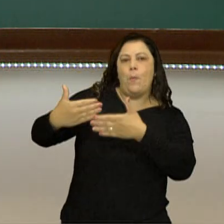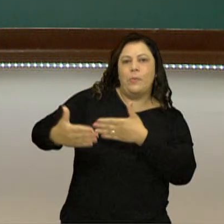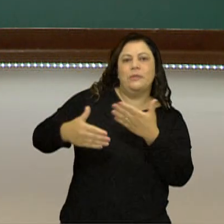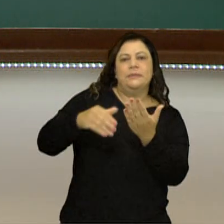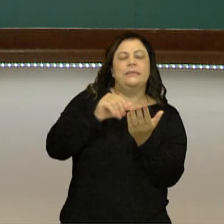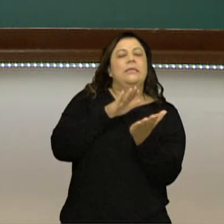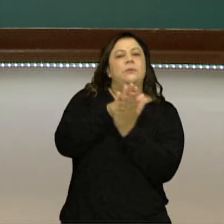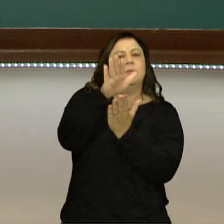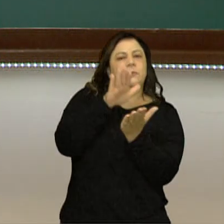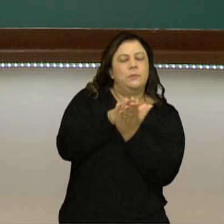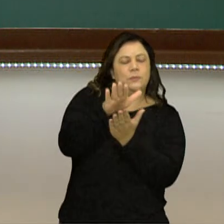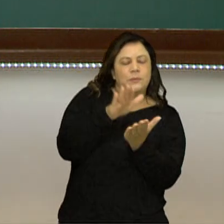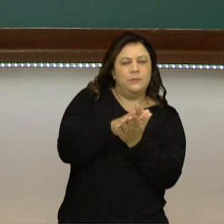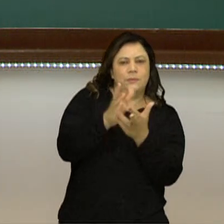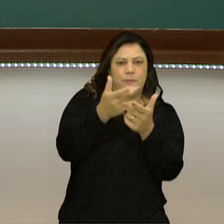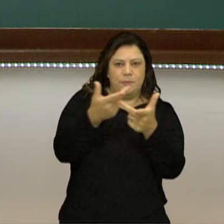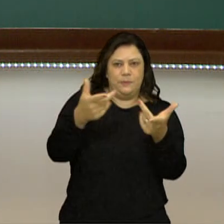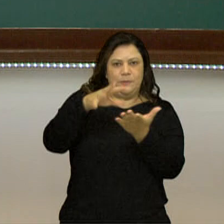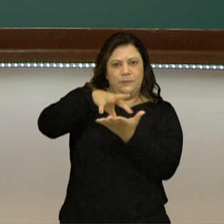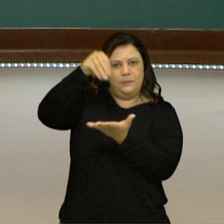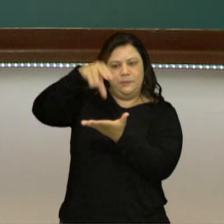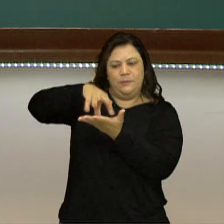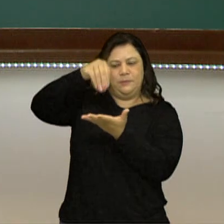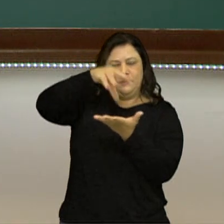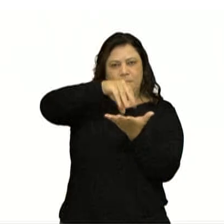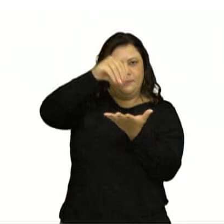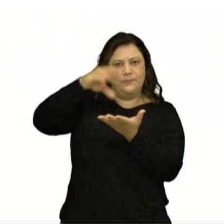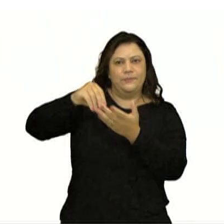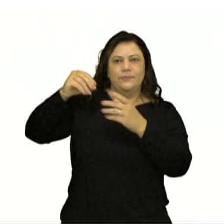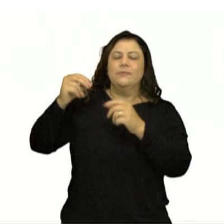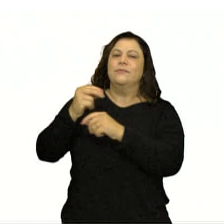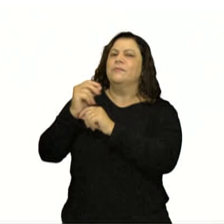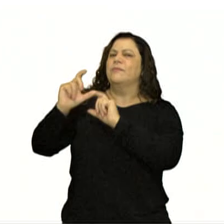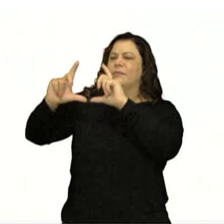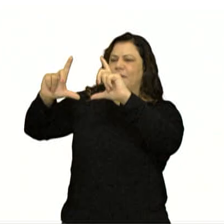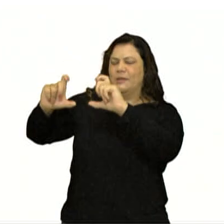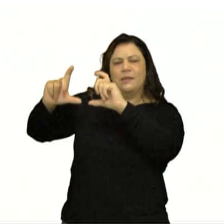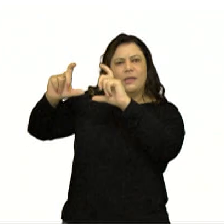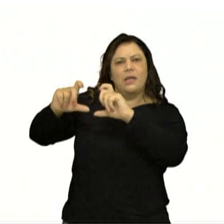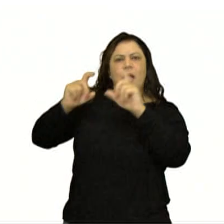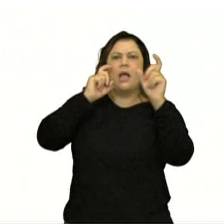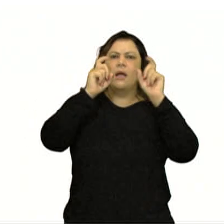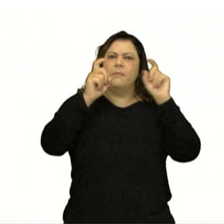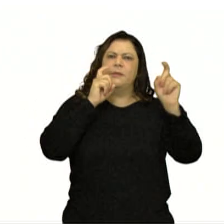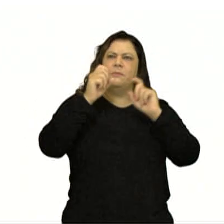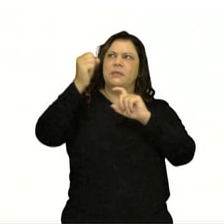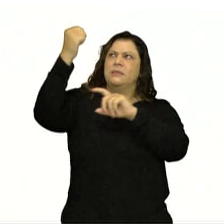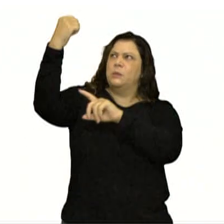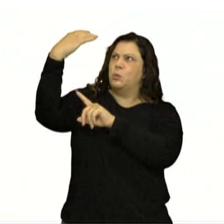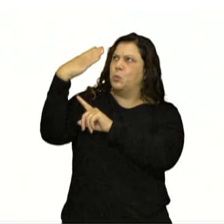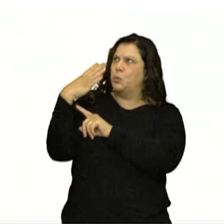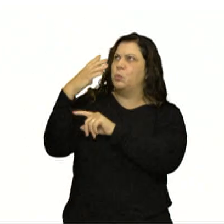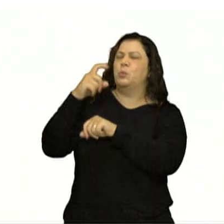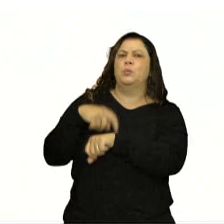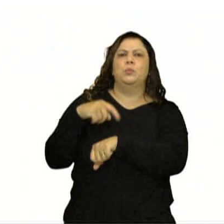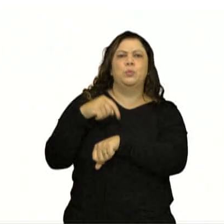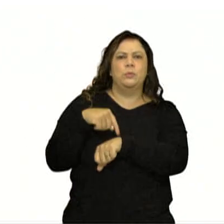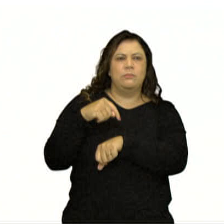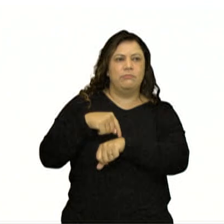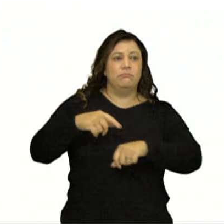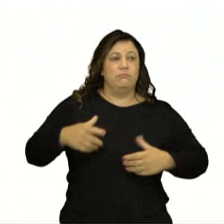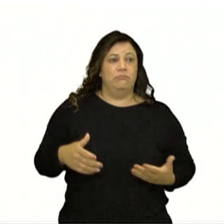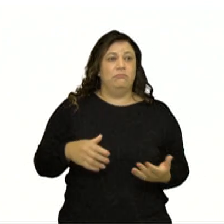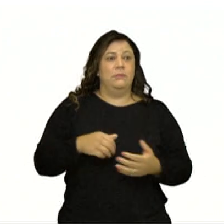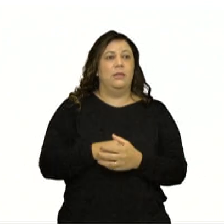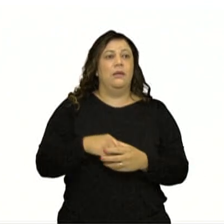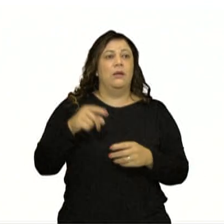de fotografias feitas com câmeras analógicas, há a preocupação com a luz e o tempo. Olha aqui, um